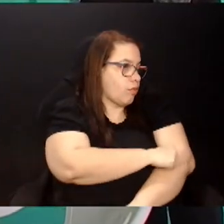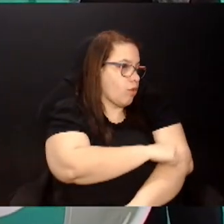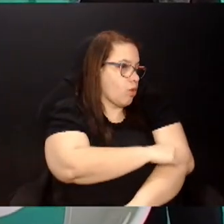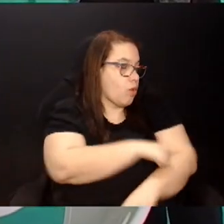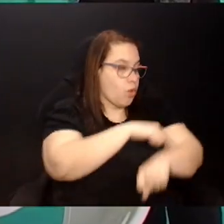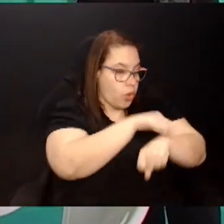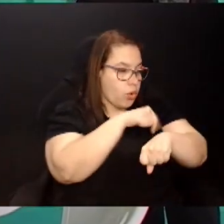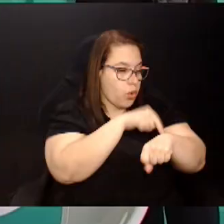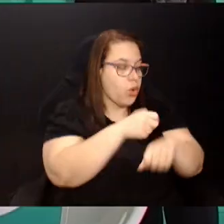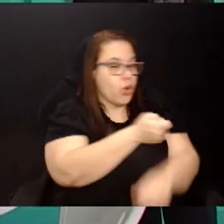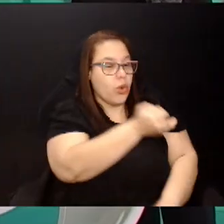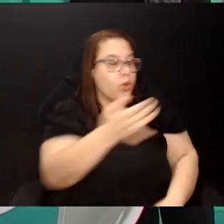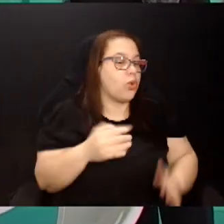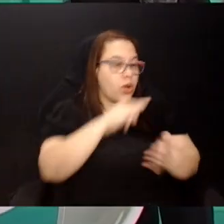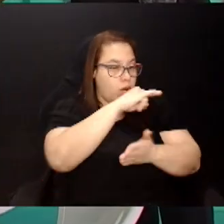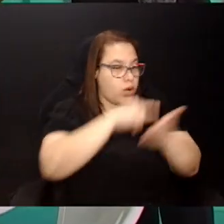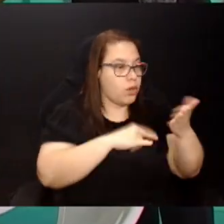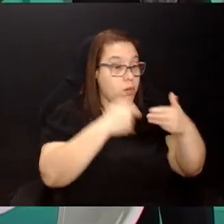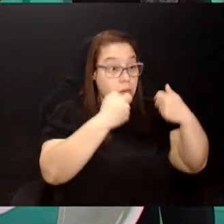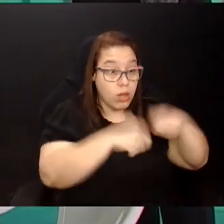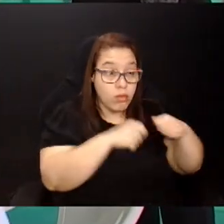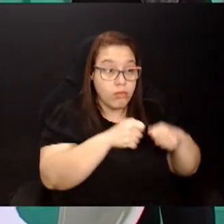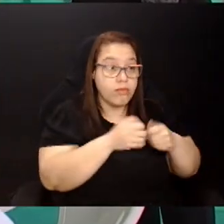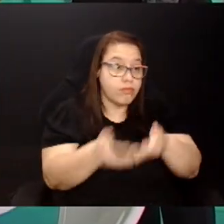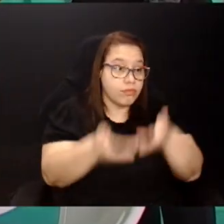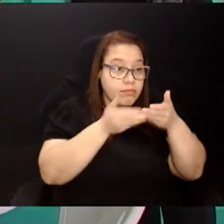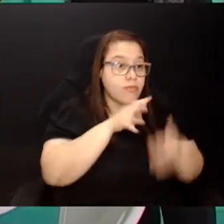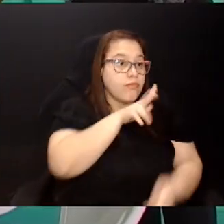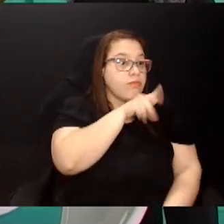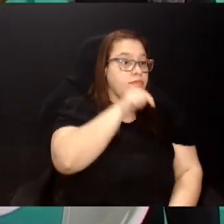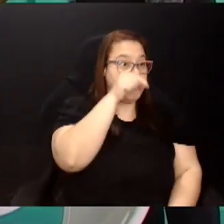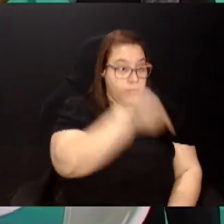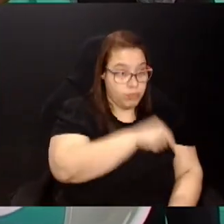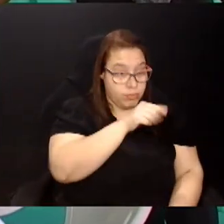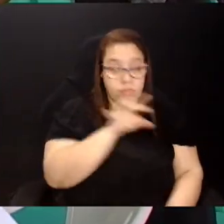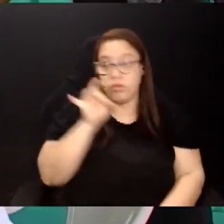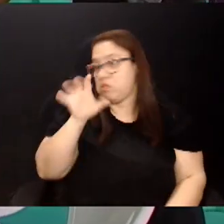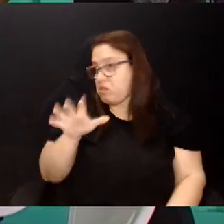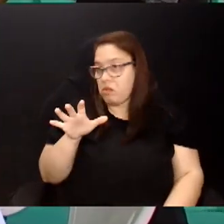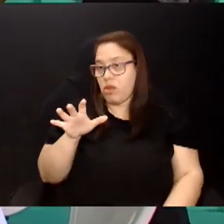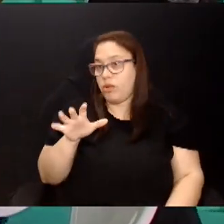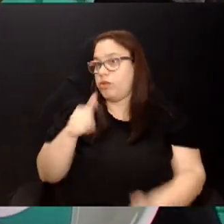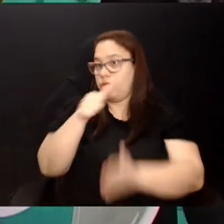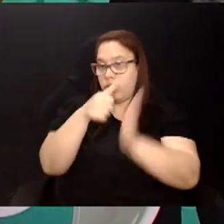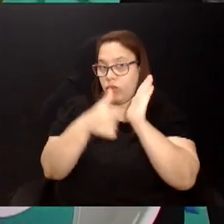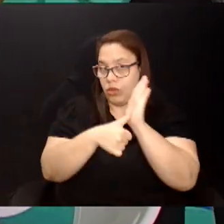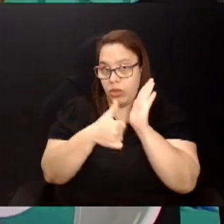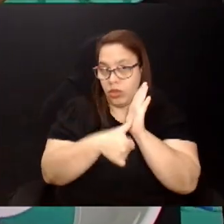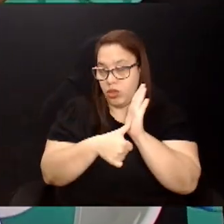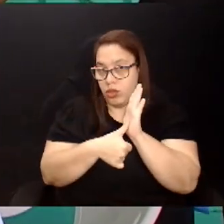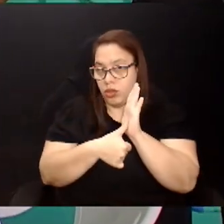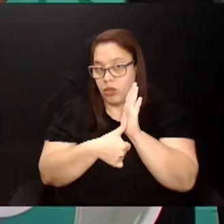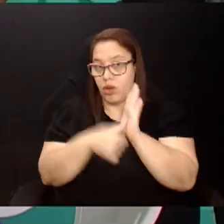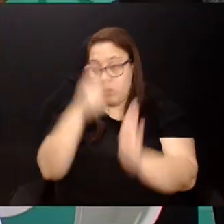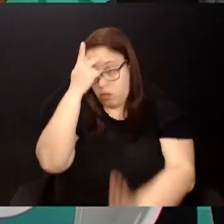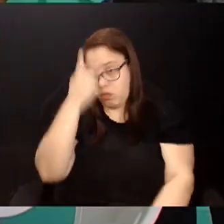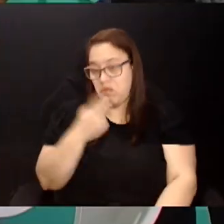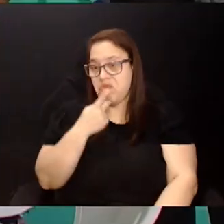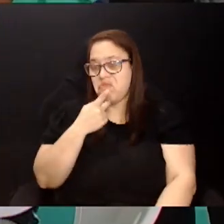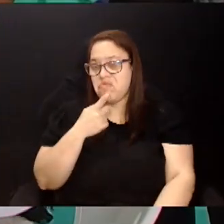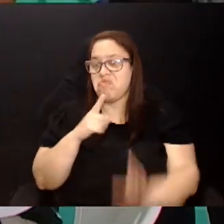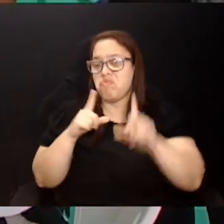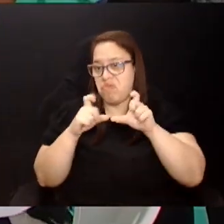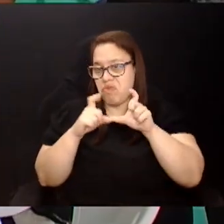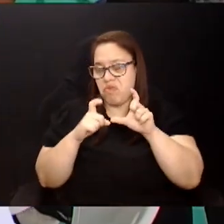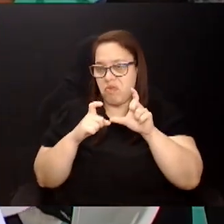quais documentos são necessários para quem quer trazer o seu bichinho aqui? É só o documento pessoal, com uma foto, comprovante